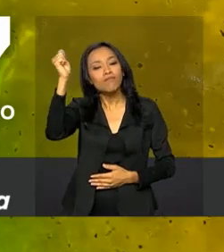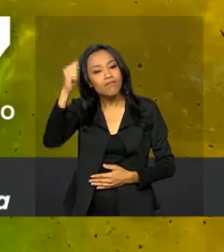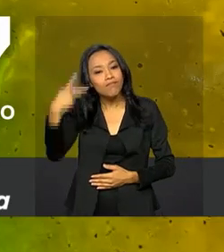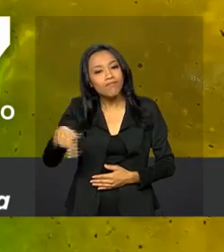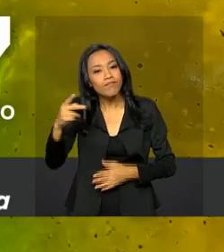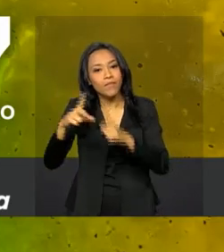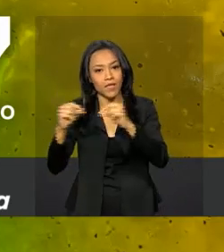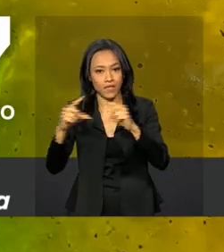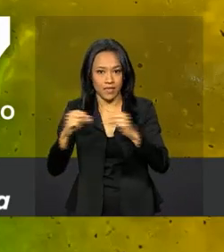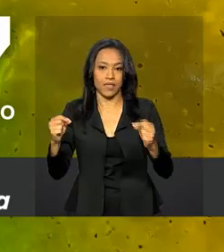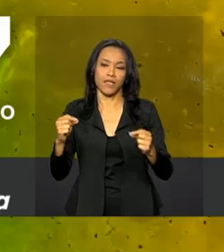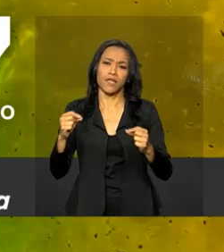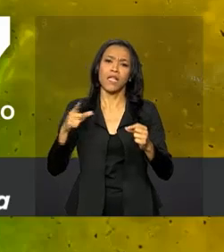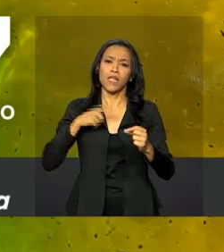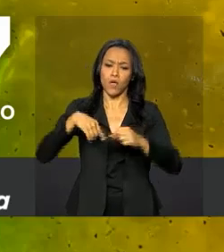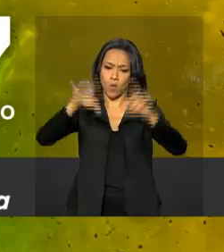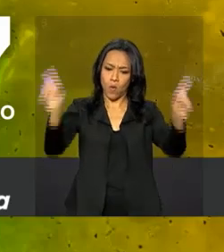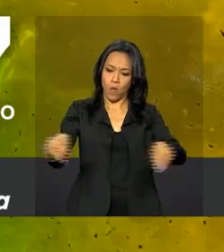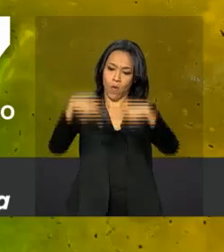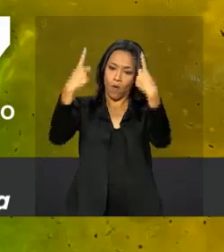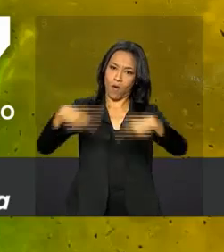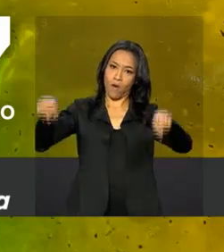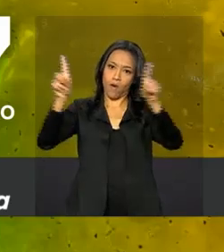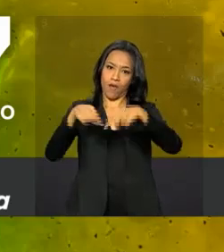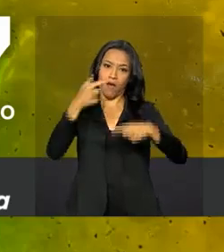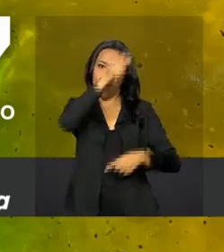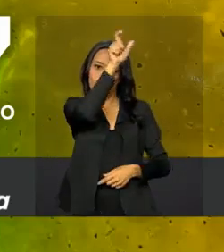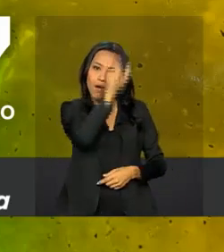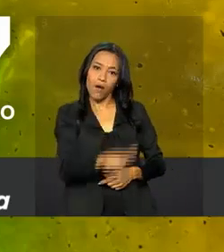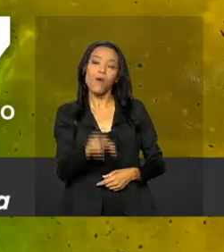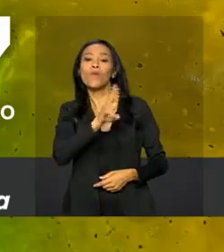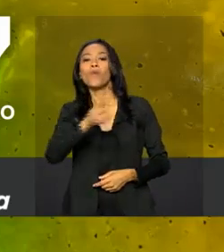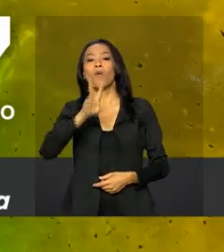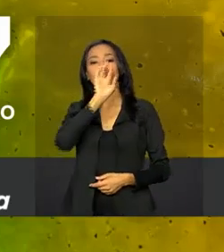baile. O coral é regido pelo Sargento Silva.